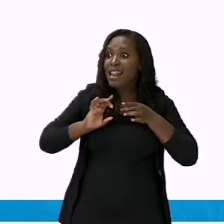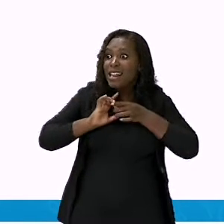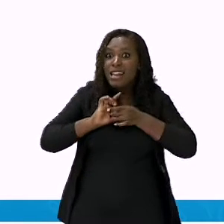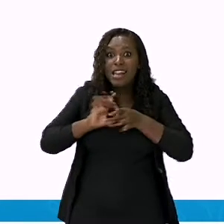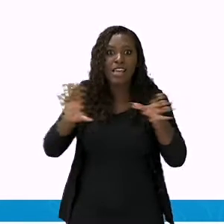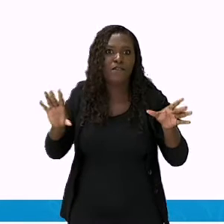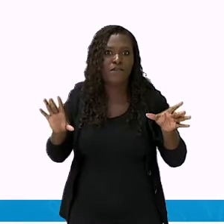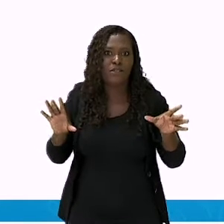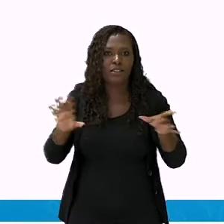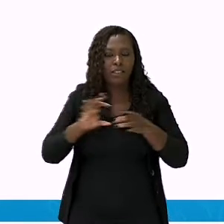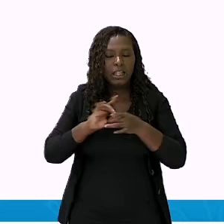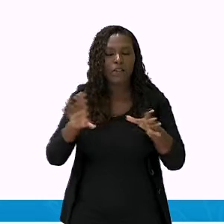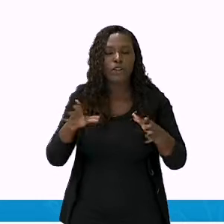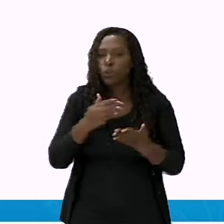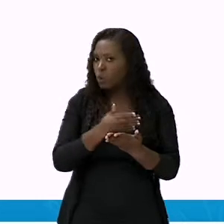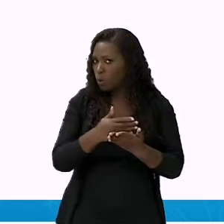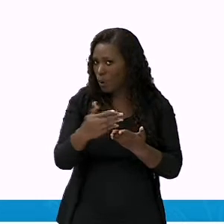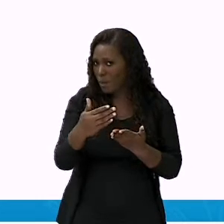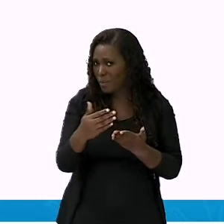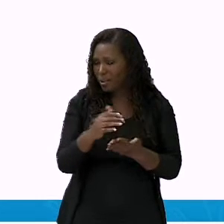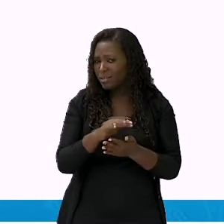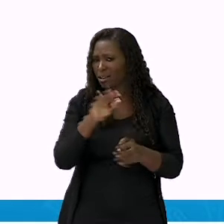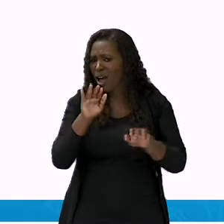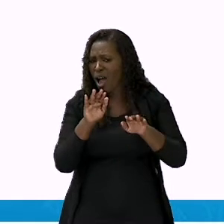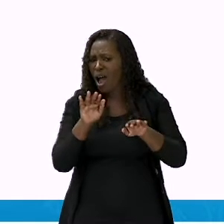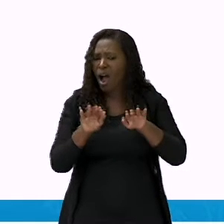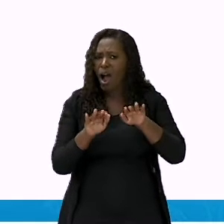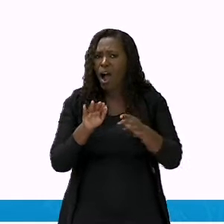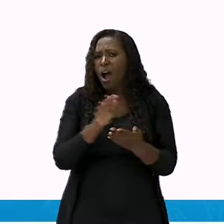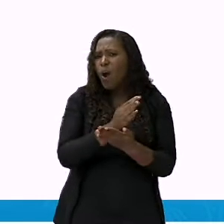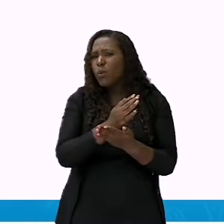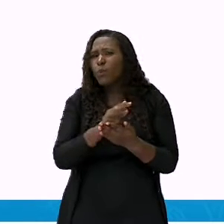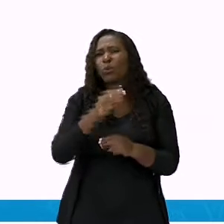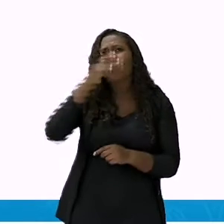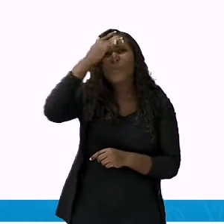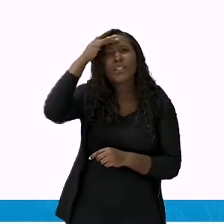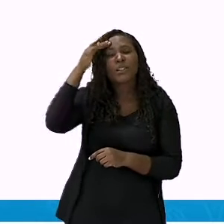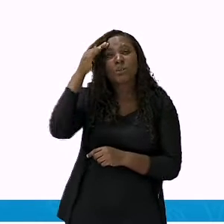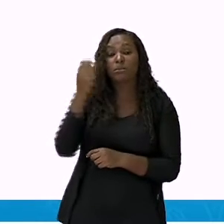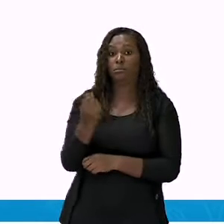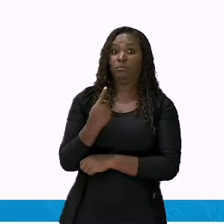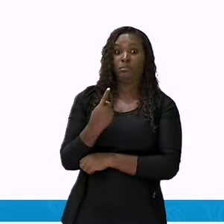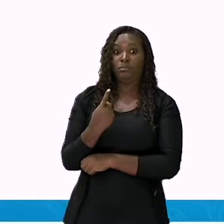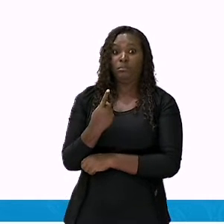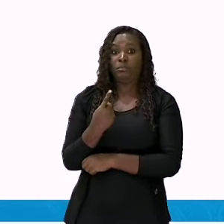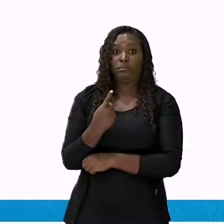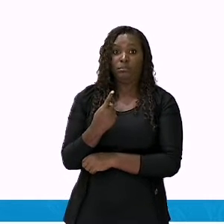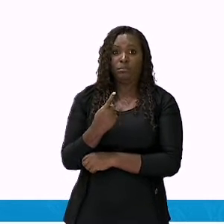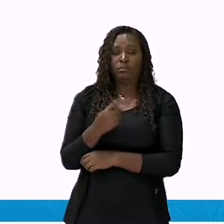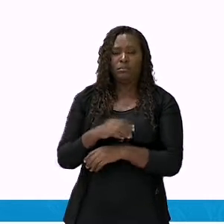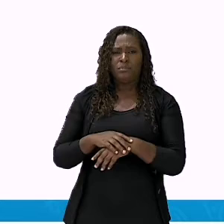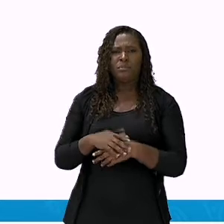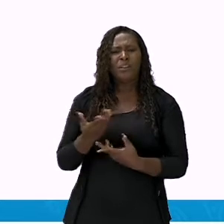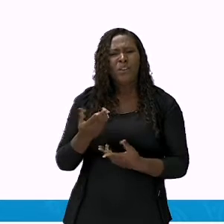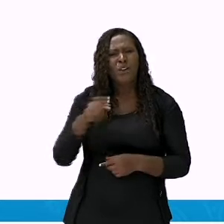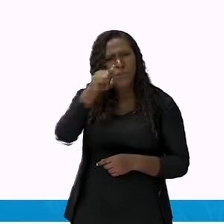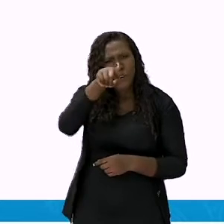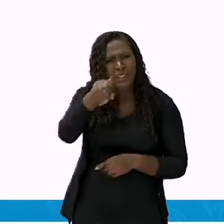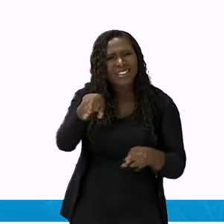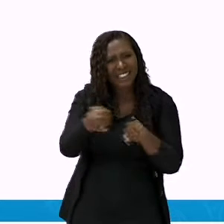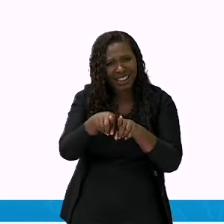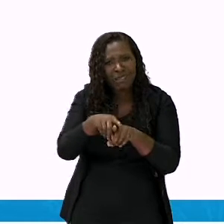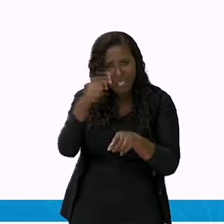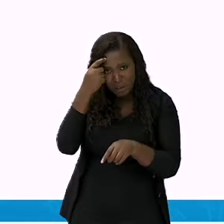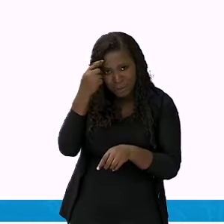muitas pessoas, inclusive acredito que você que está assistindo essa aula aqui agora, está ainda na sua cabeça pensando, mas isso é